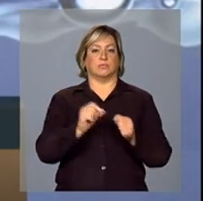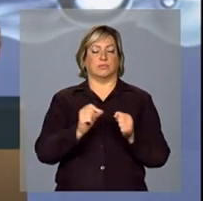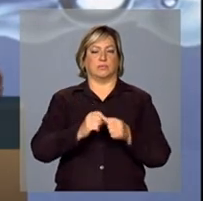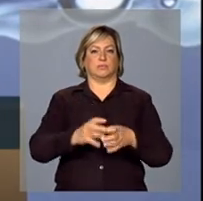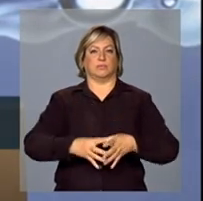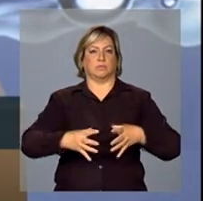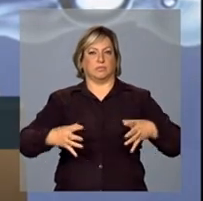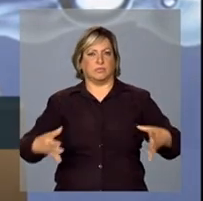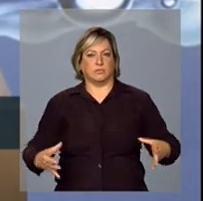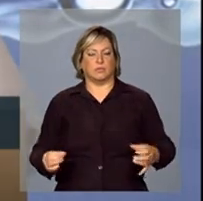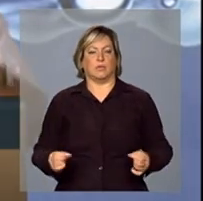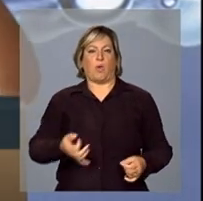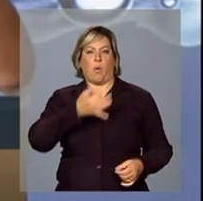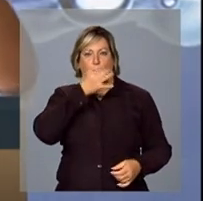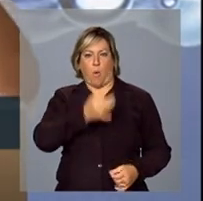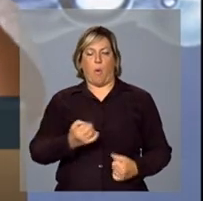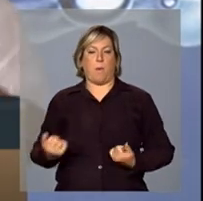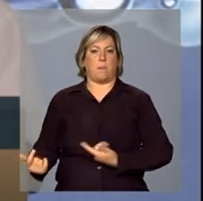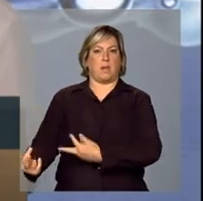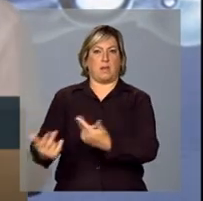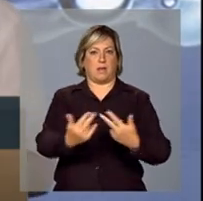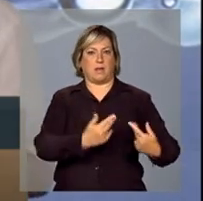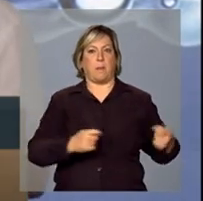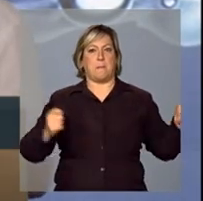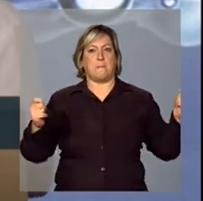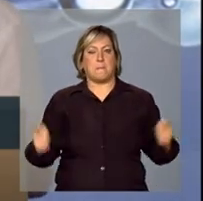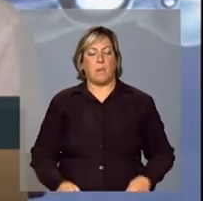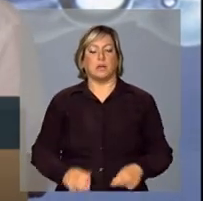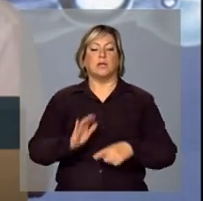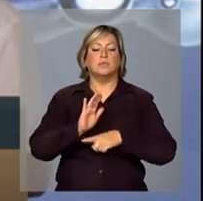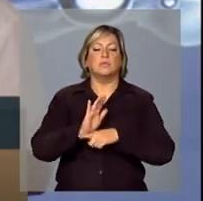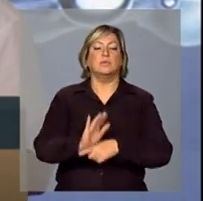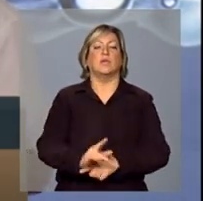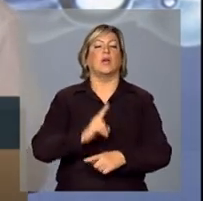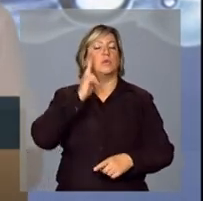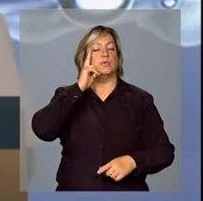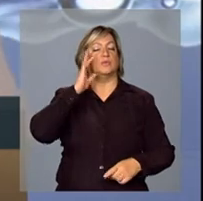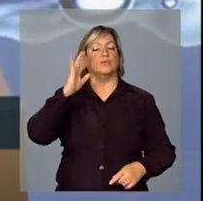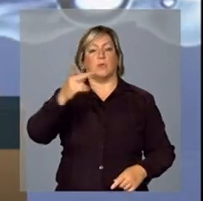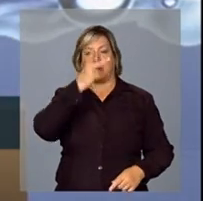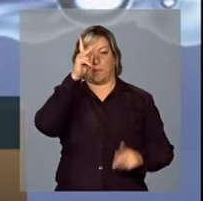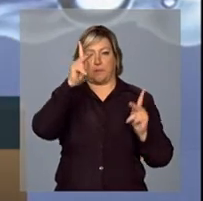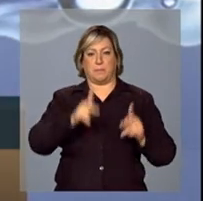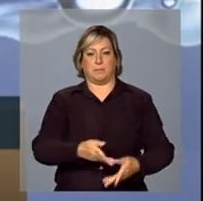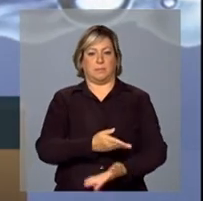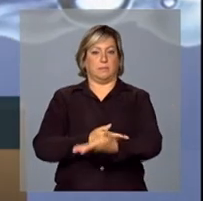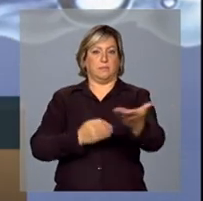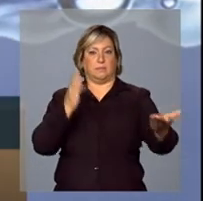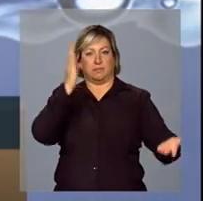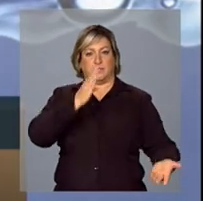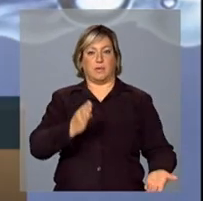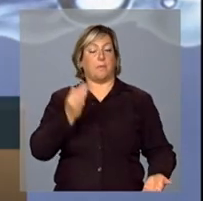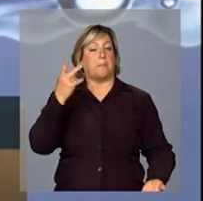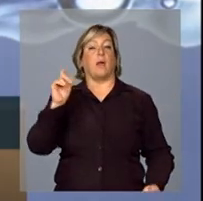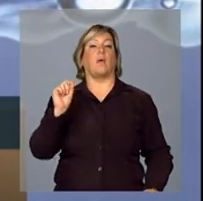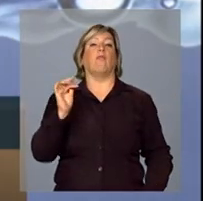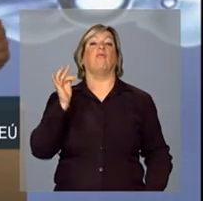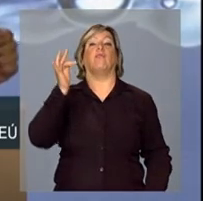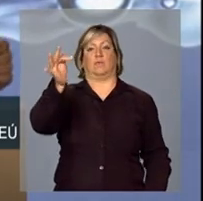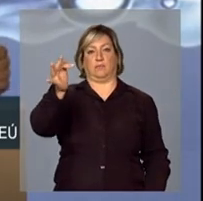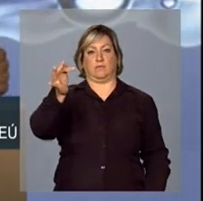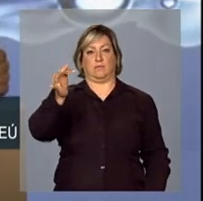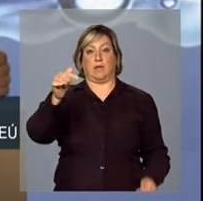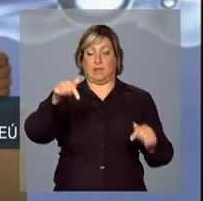de consensos que possam embalar os sonhos dos brasileiros para o futuro. Aqui,